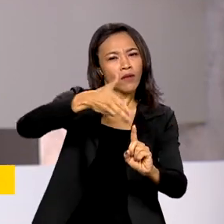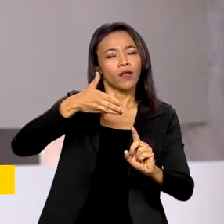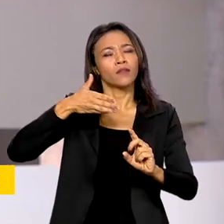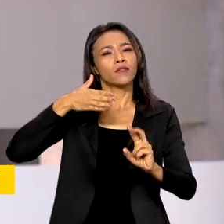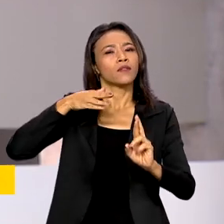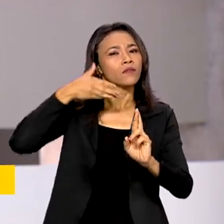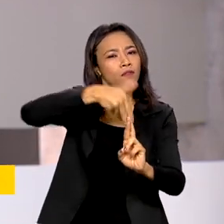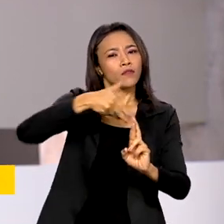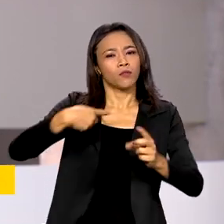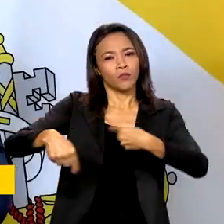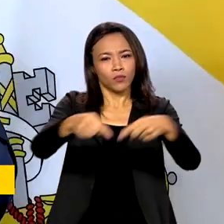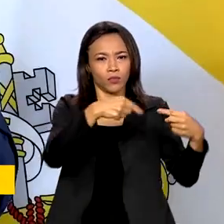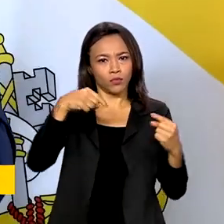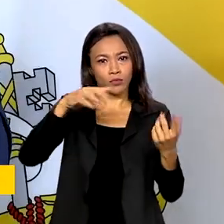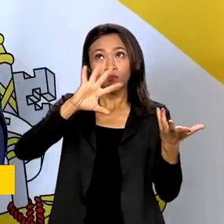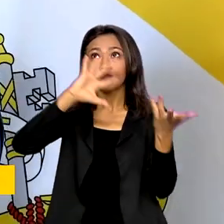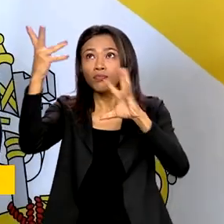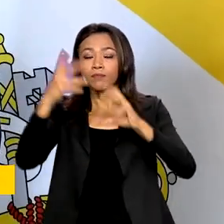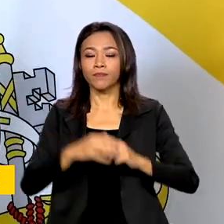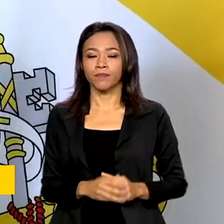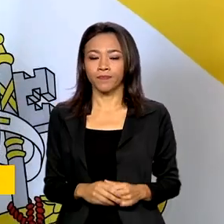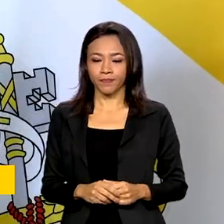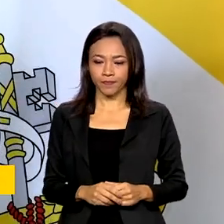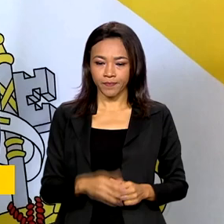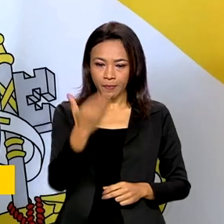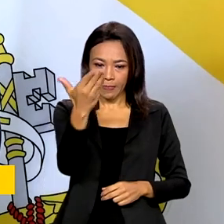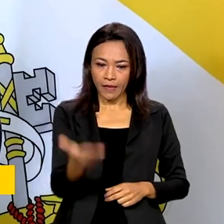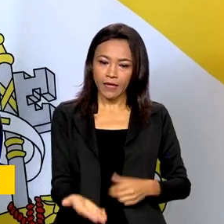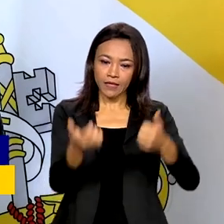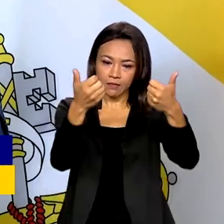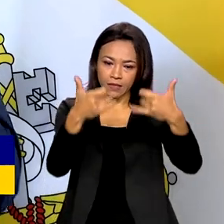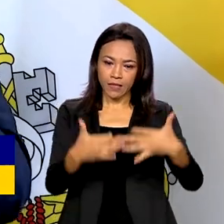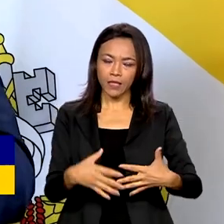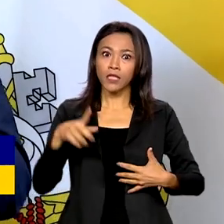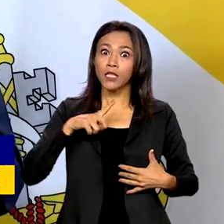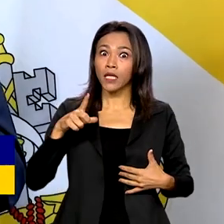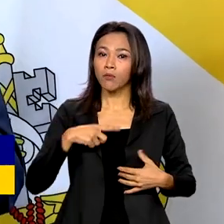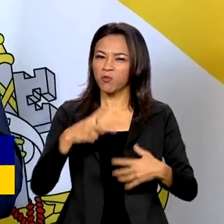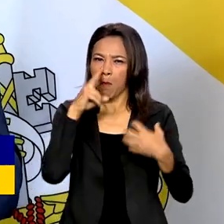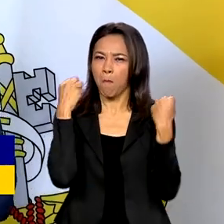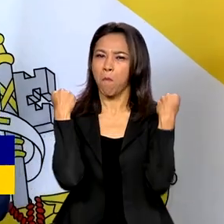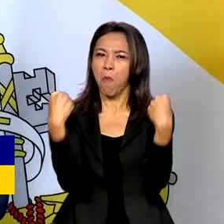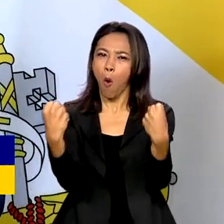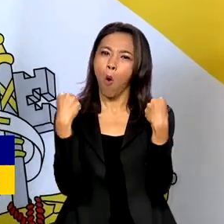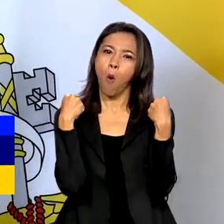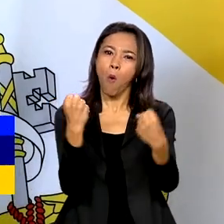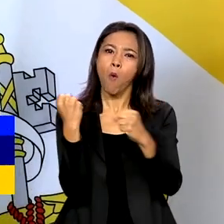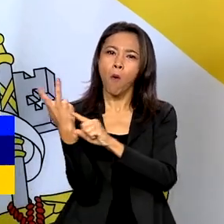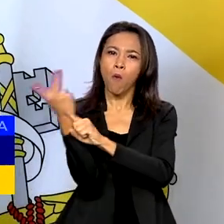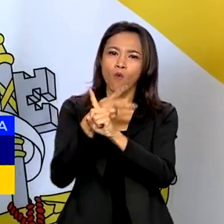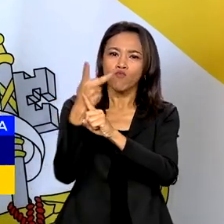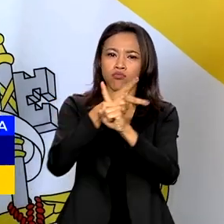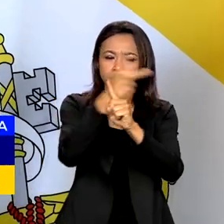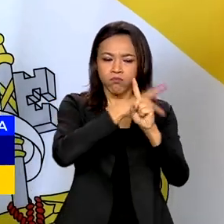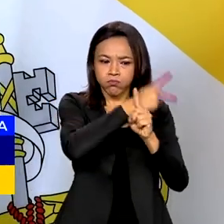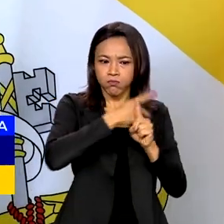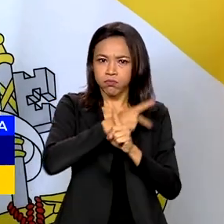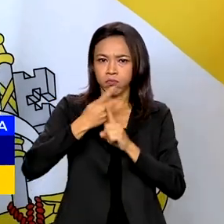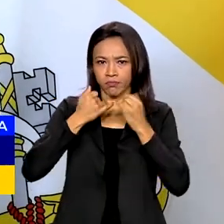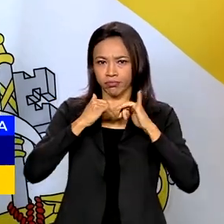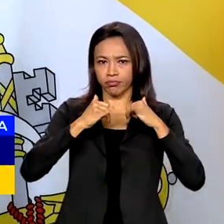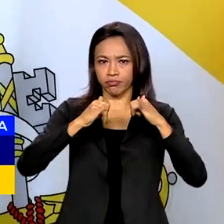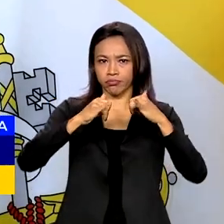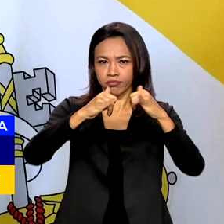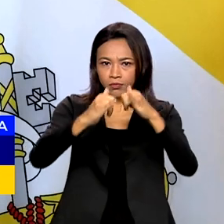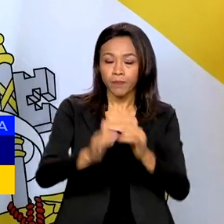mudanças do clima. Nós temos um potencial de energia eólica extraordinário, nós temos um potencial